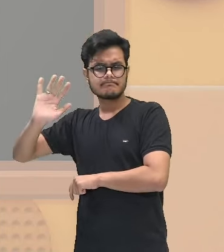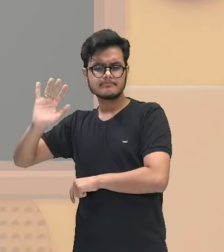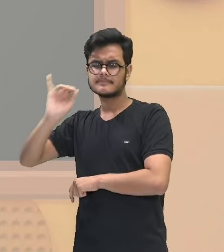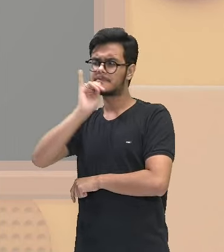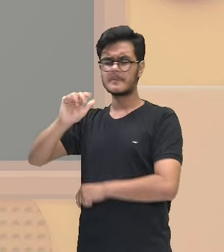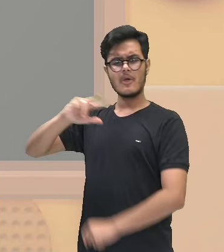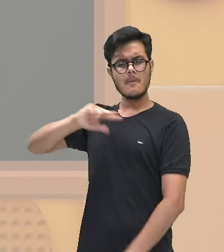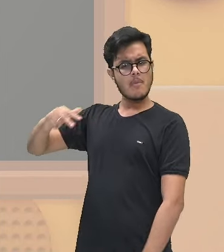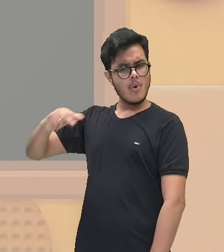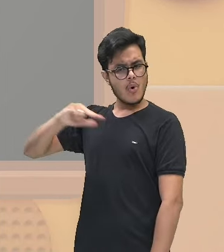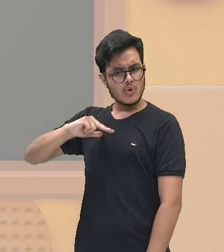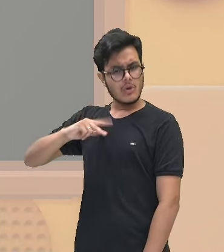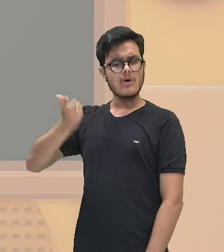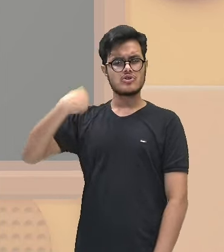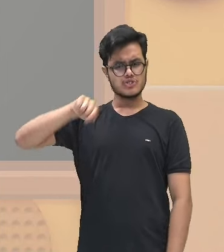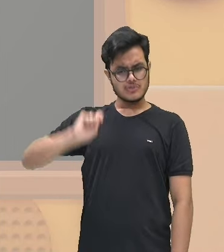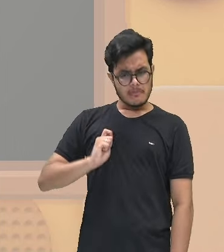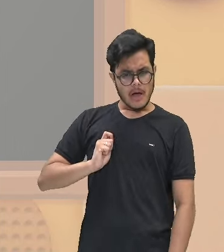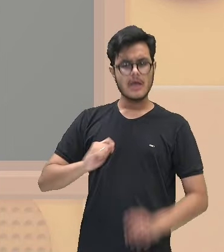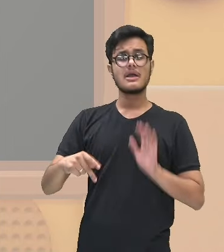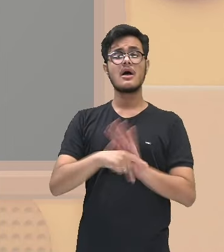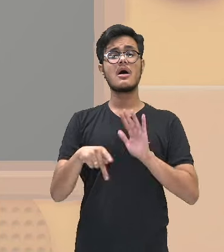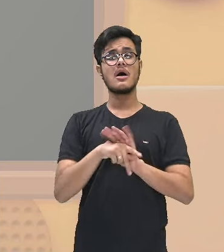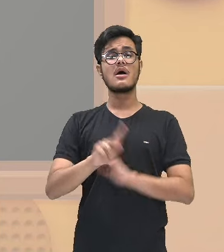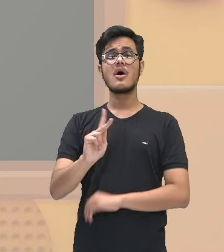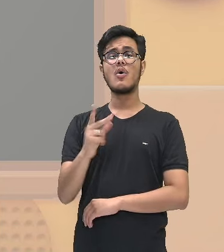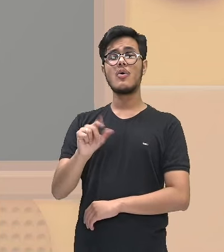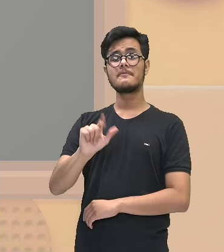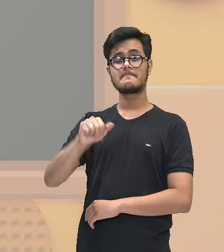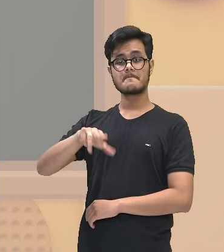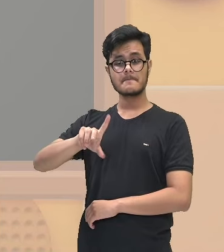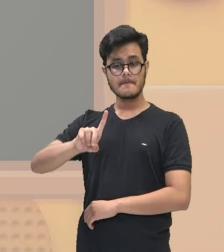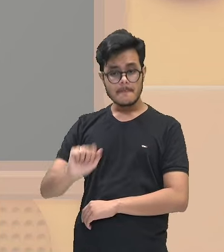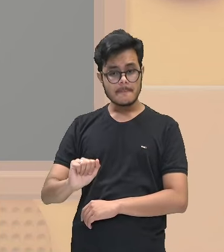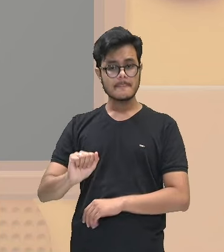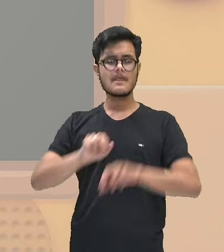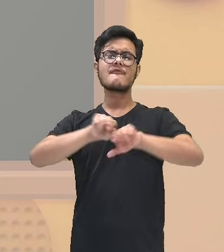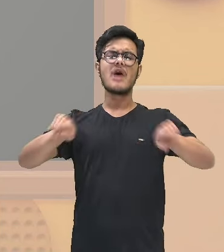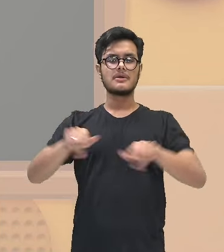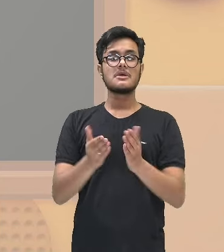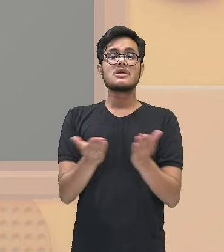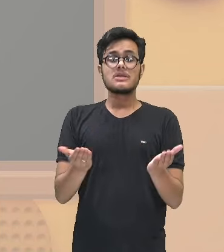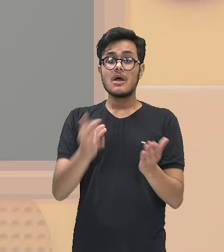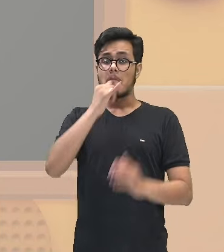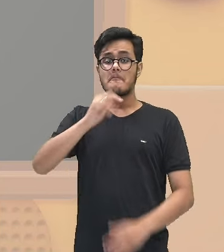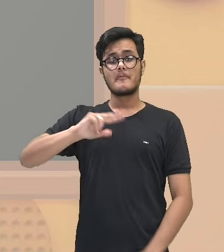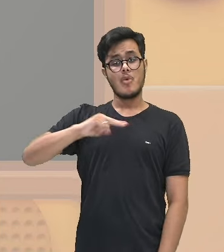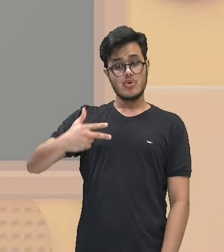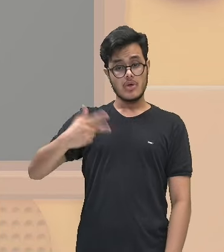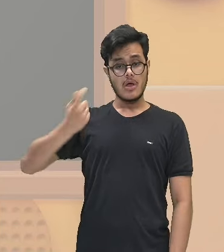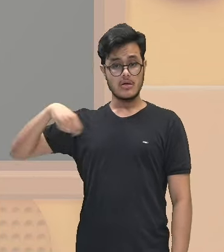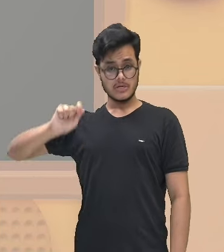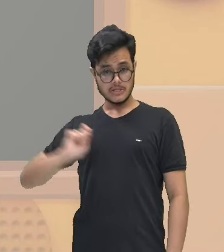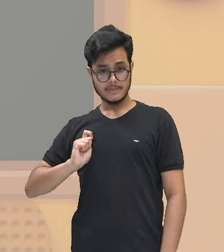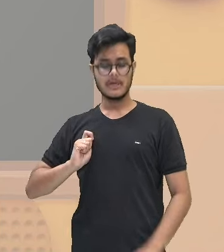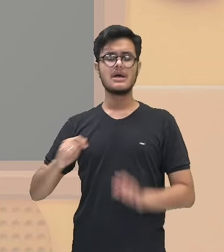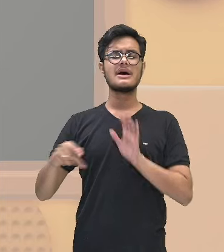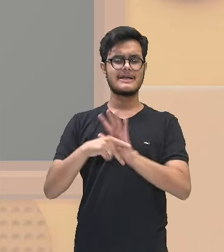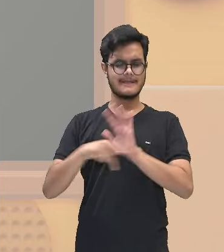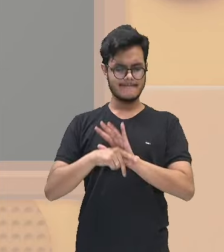Portugal, Espanha, Holanda e Bélgica. Lembrando que Portugal e Espanha, né, vai ter ali